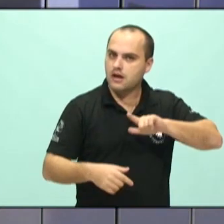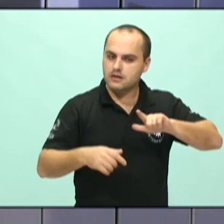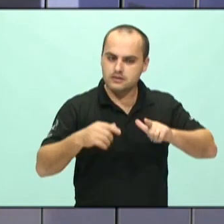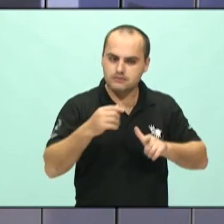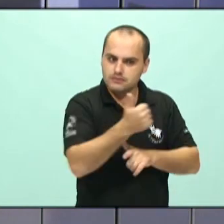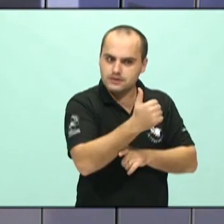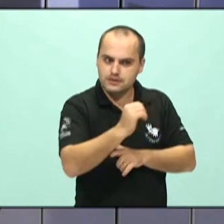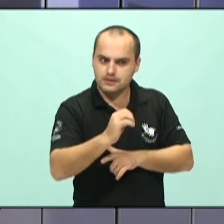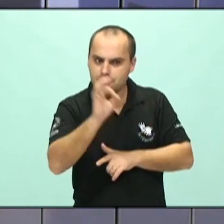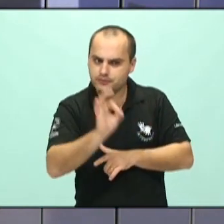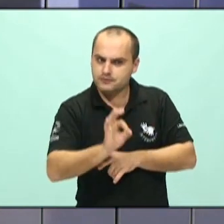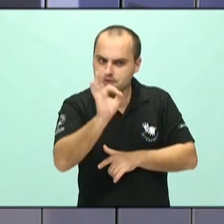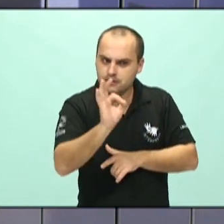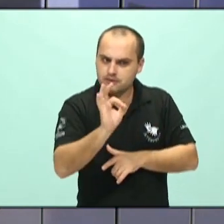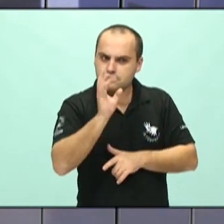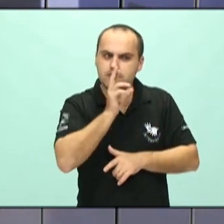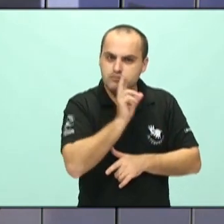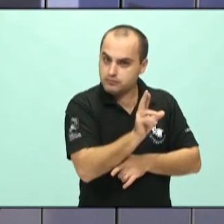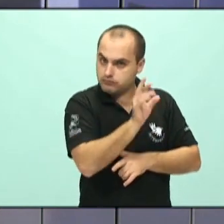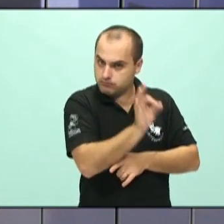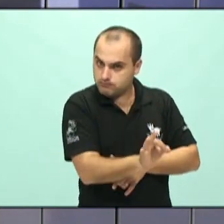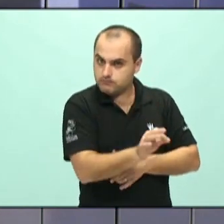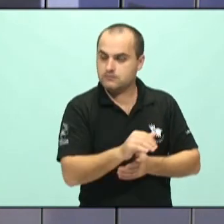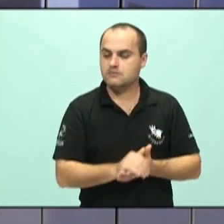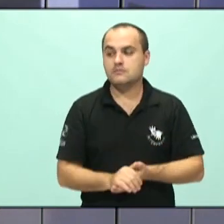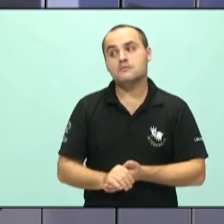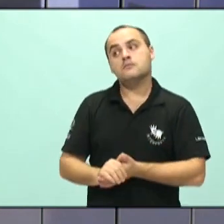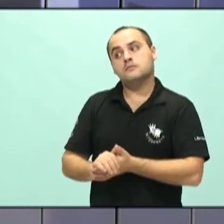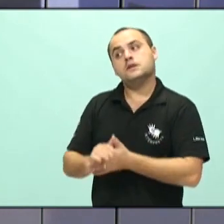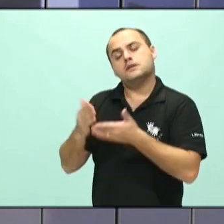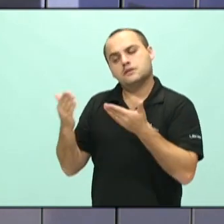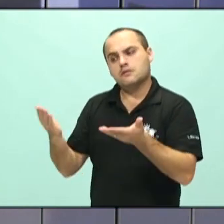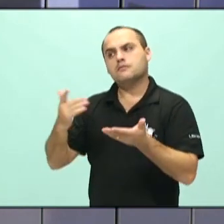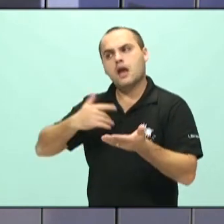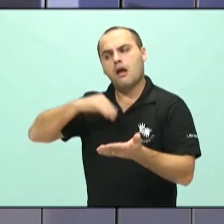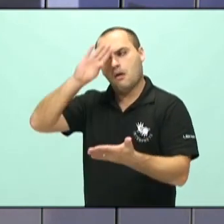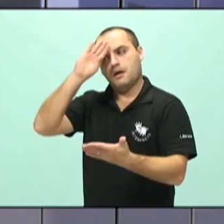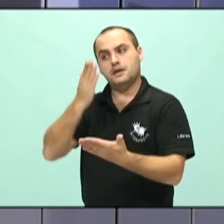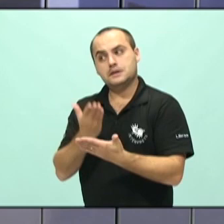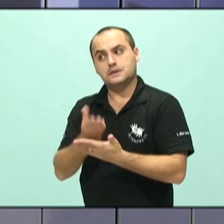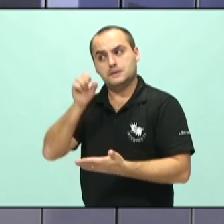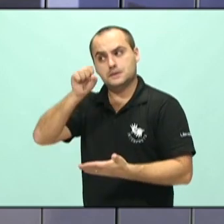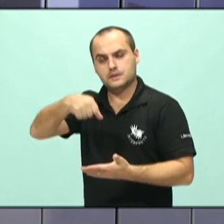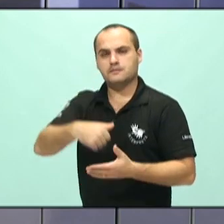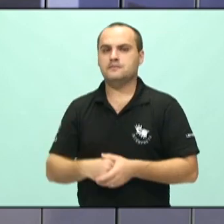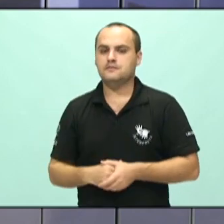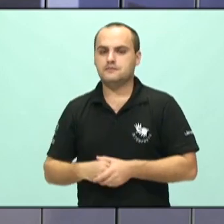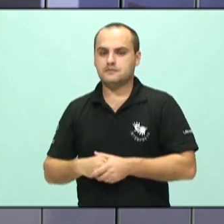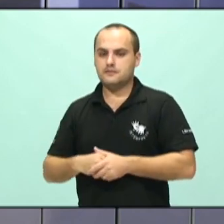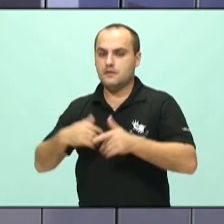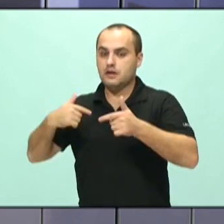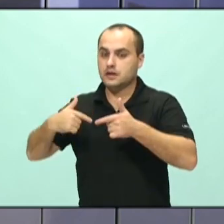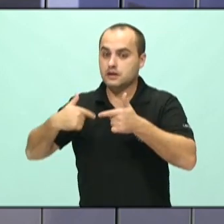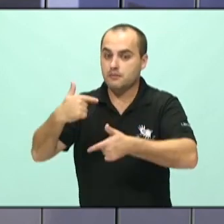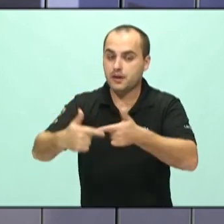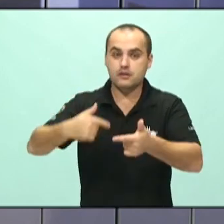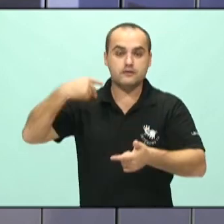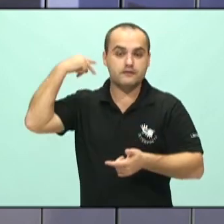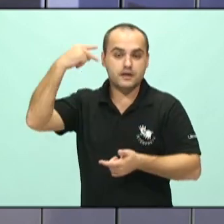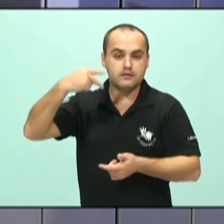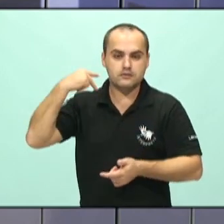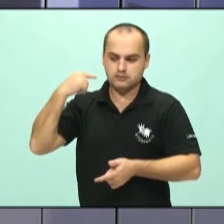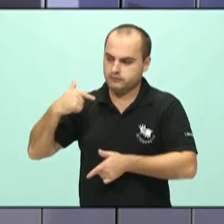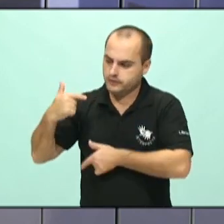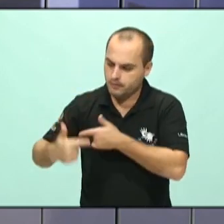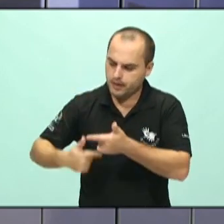desejar? Carlos Antônio, eu acredito que sim. Porque o trabalho do vereador, ele é um trabalho frequente, é um trabalho constante, é